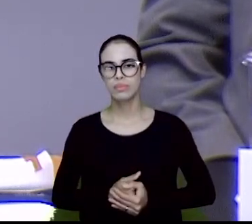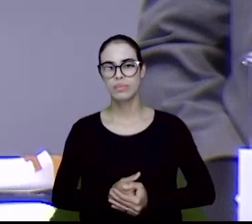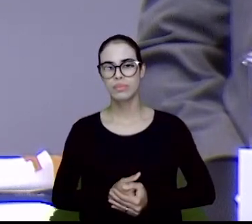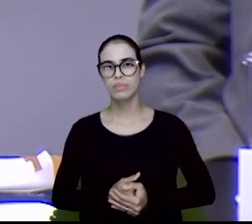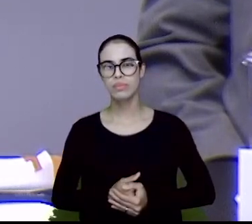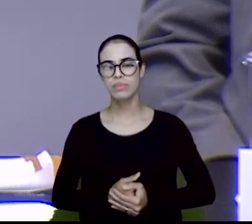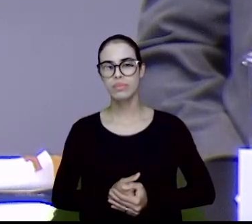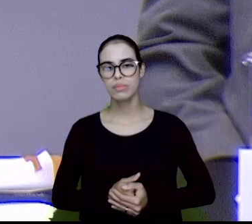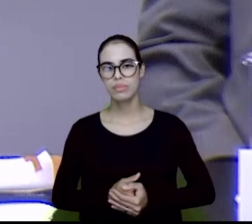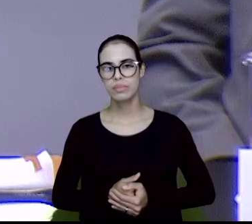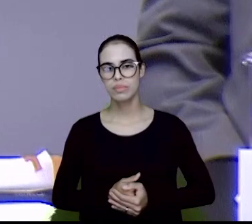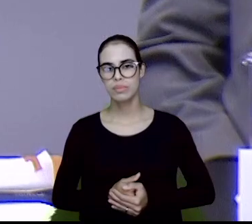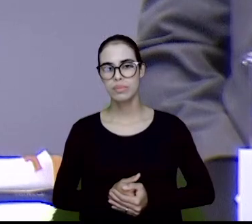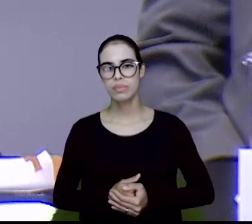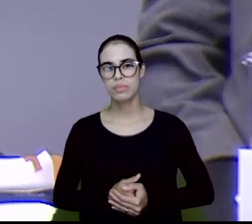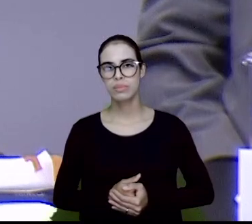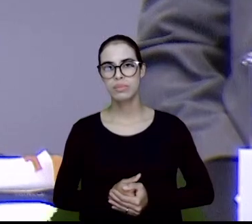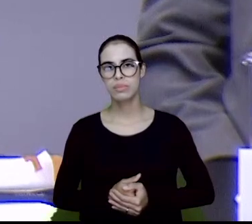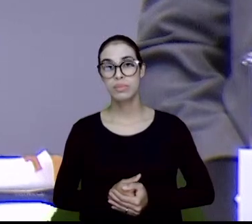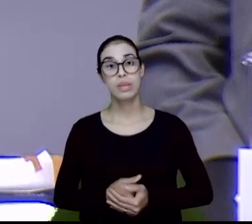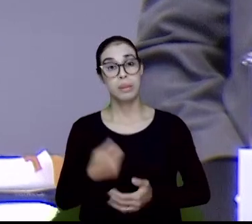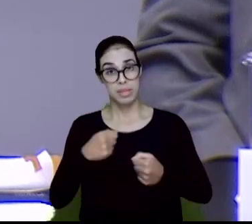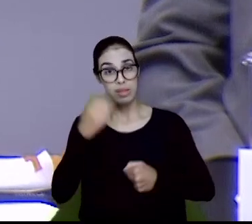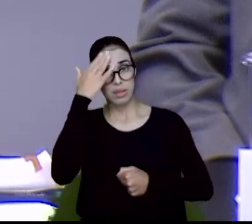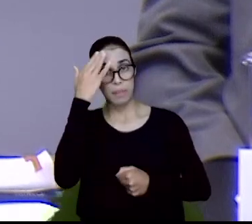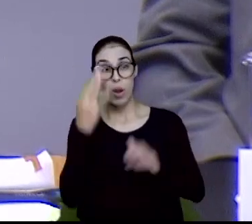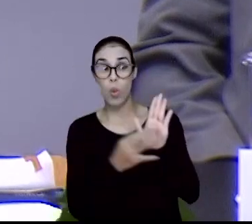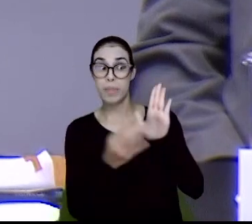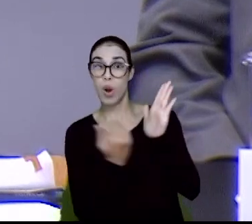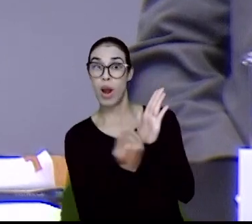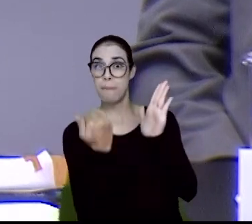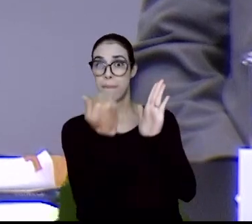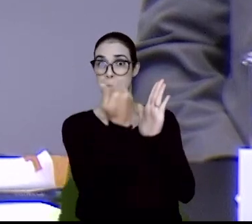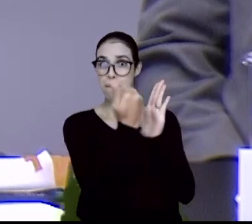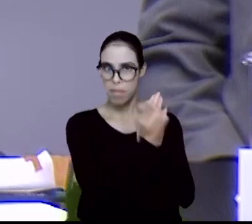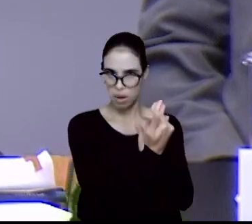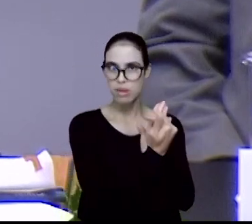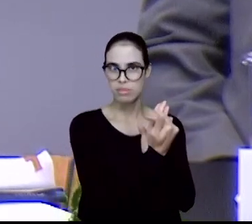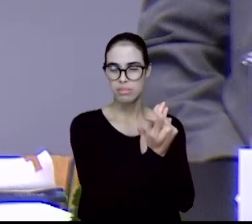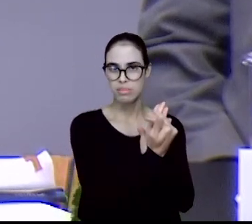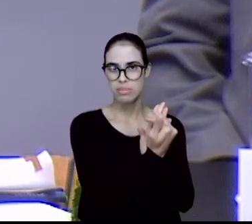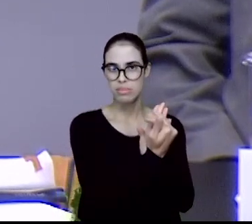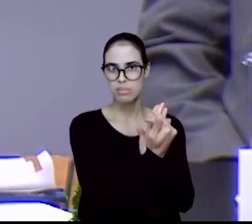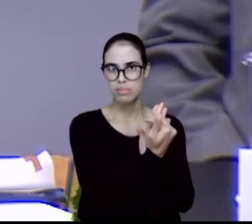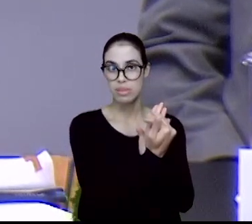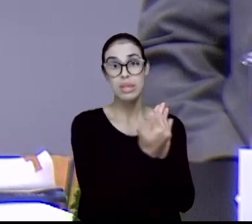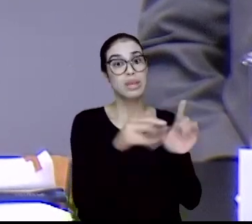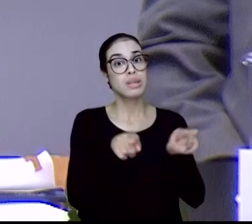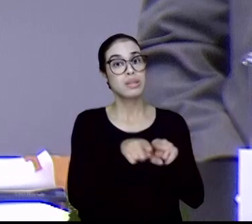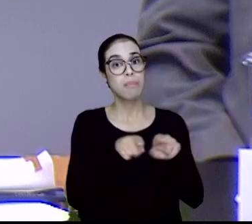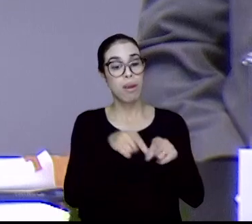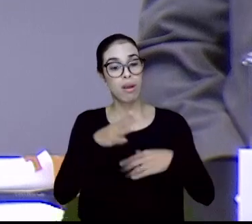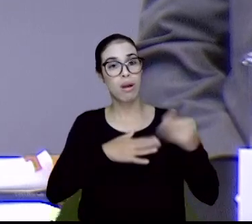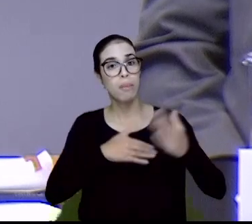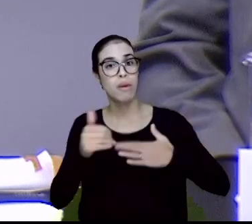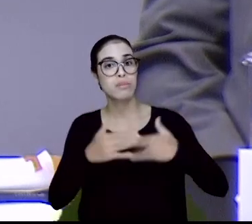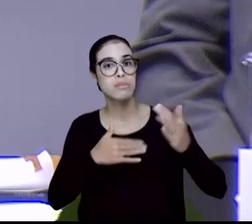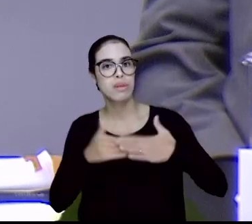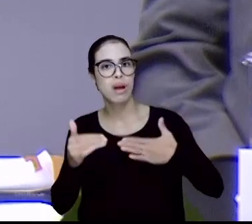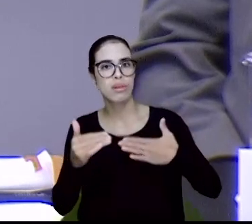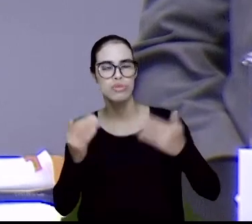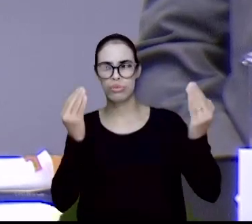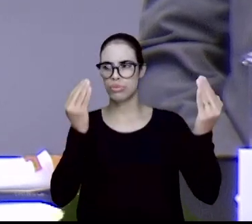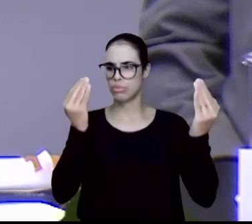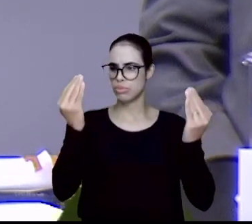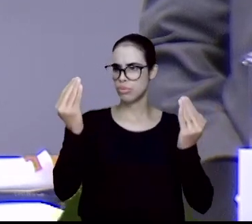a identificação do que seja ratio decidendi, do que seja obter dictum, e a capacidade de fazer a